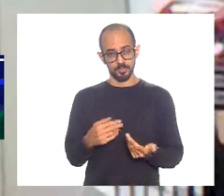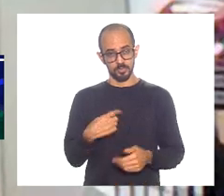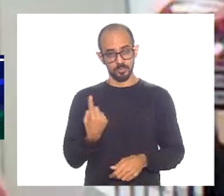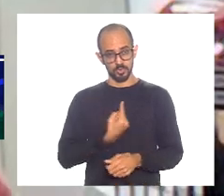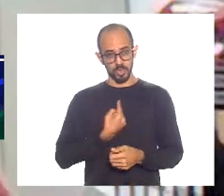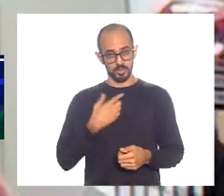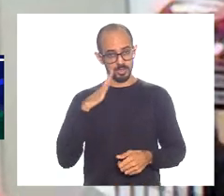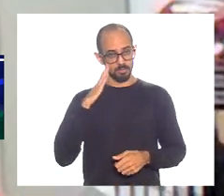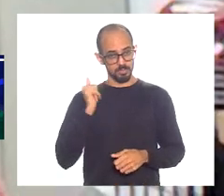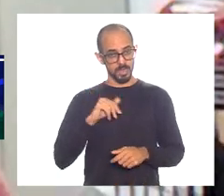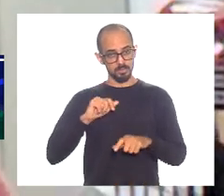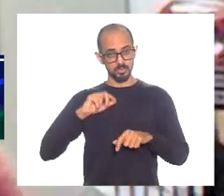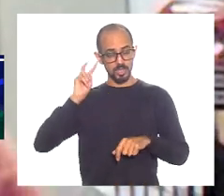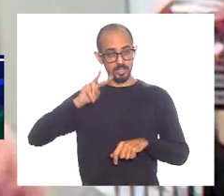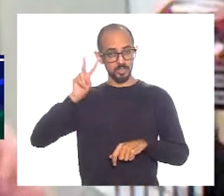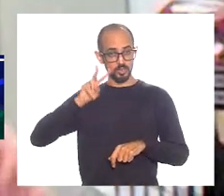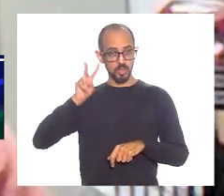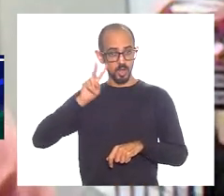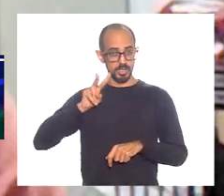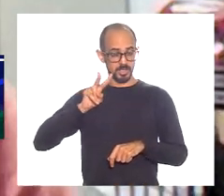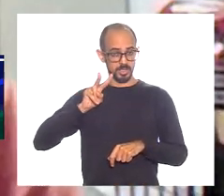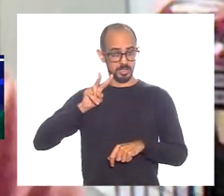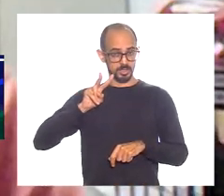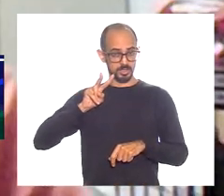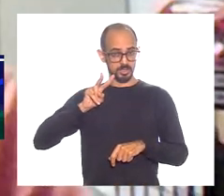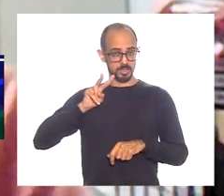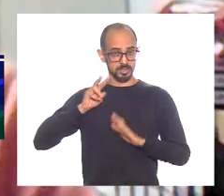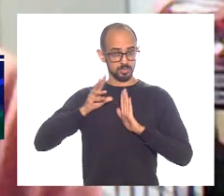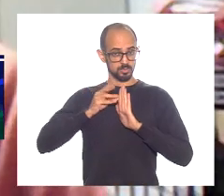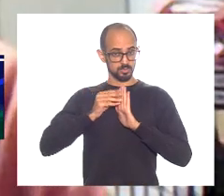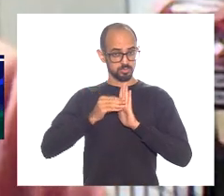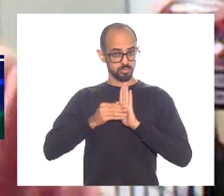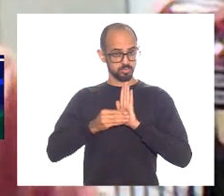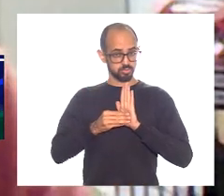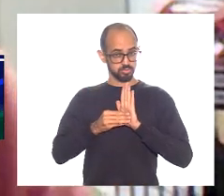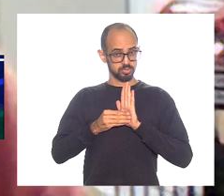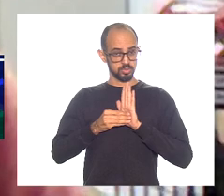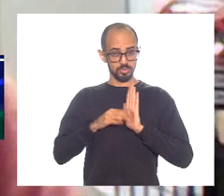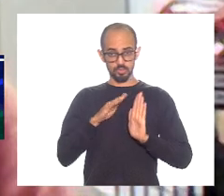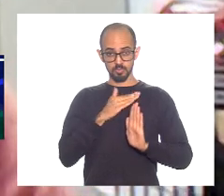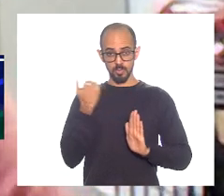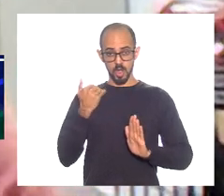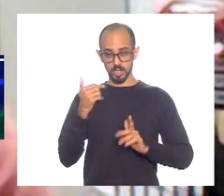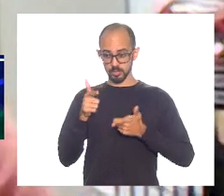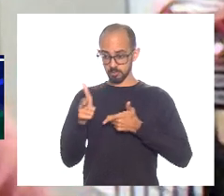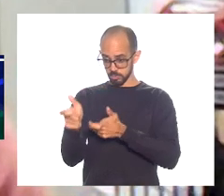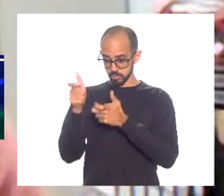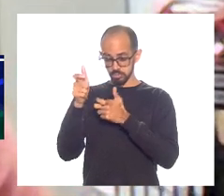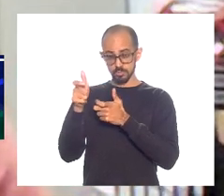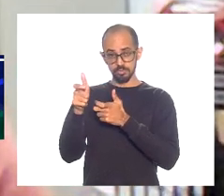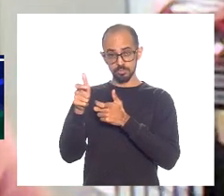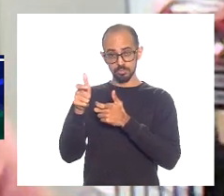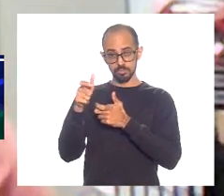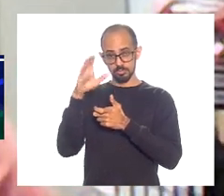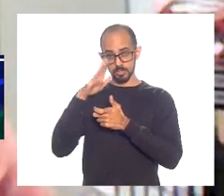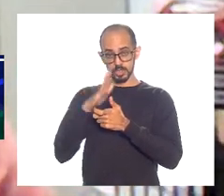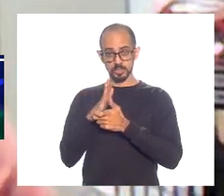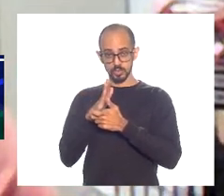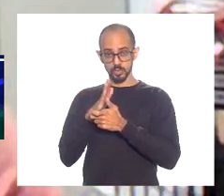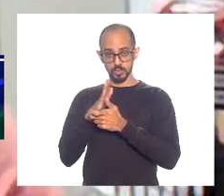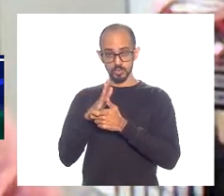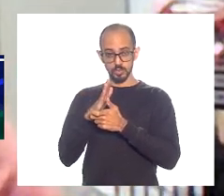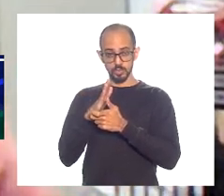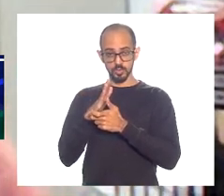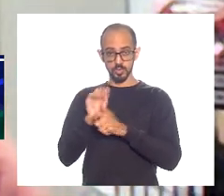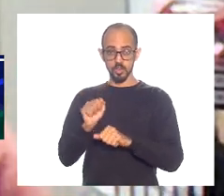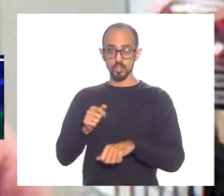no histórico de registros anuais de homicídios no Brasil, o recorde de um ano